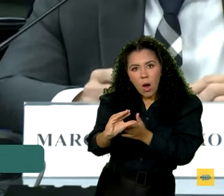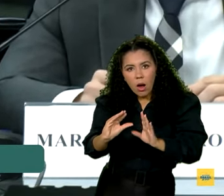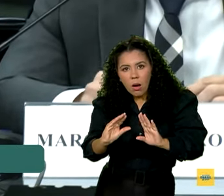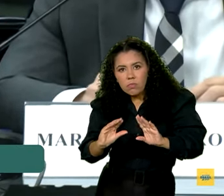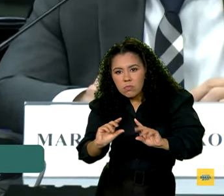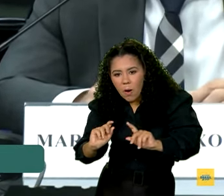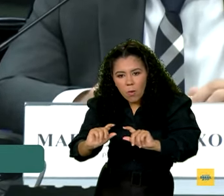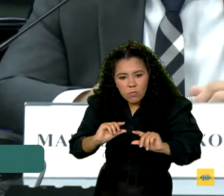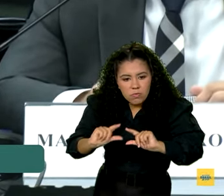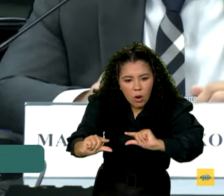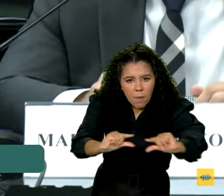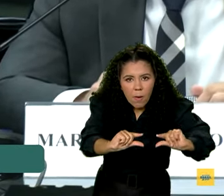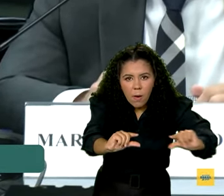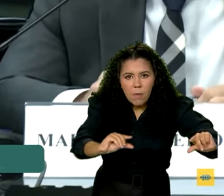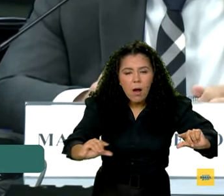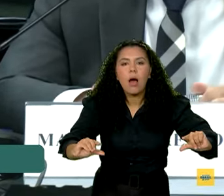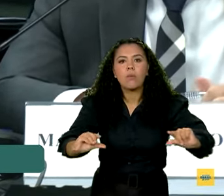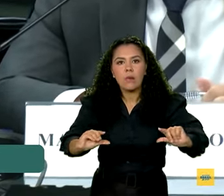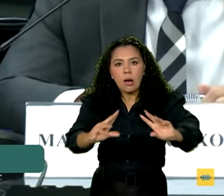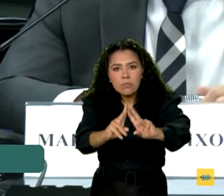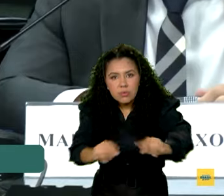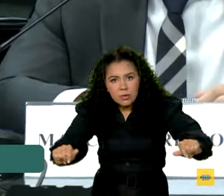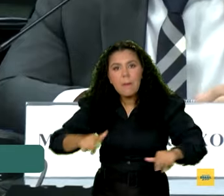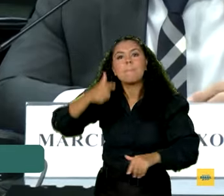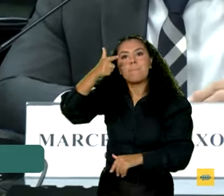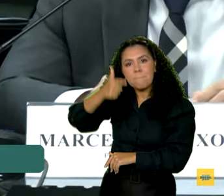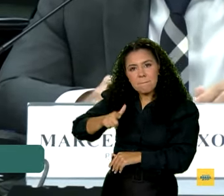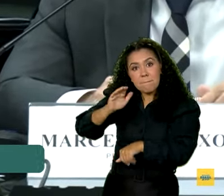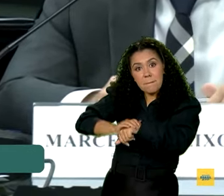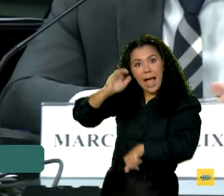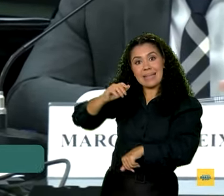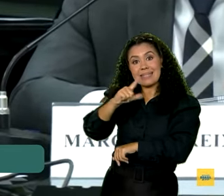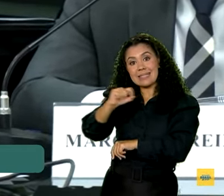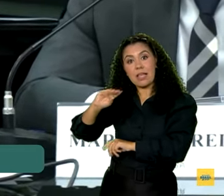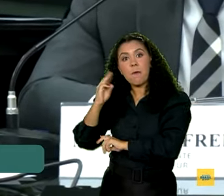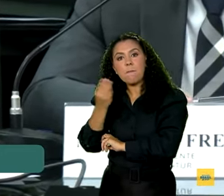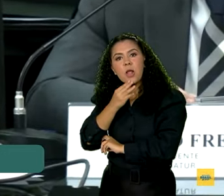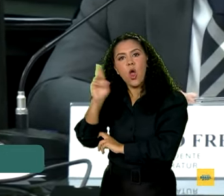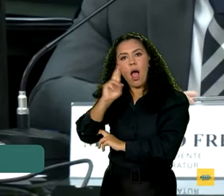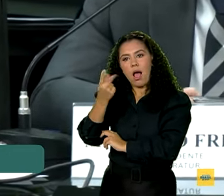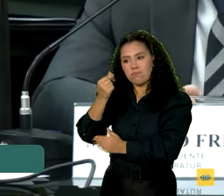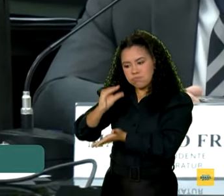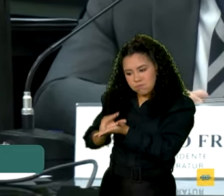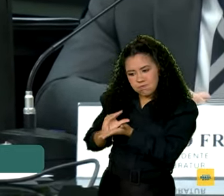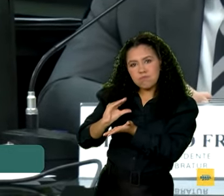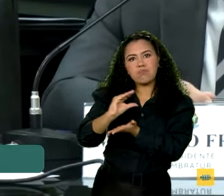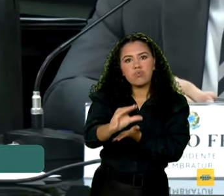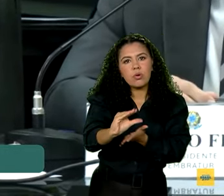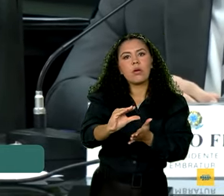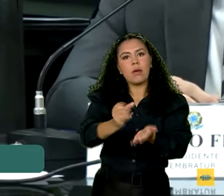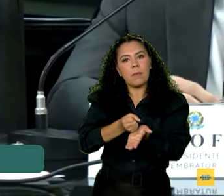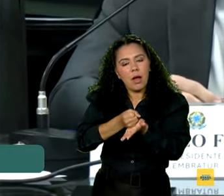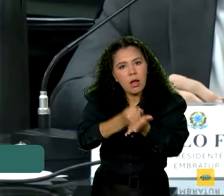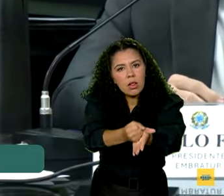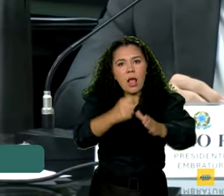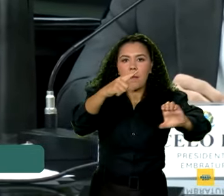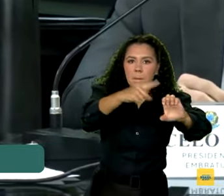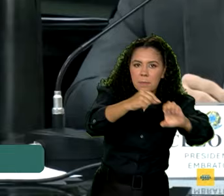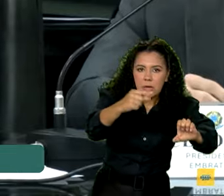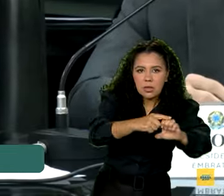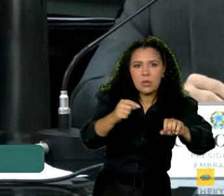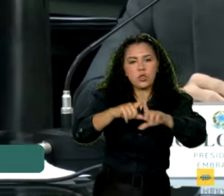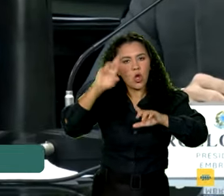utilizados, nós vamos imediatamente destinar mais 100 milhões do Fungetur para socorrer os empreendedores, proprietários